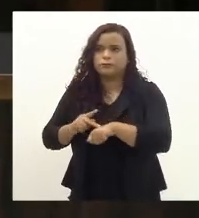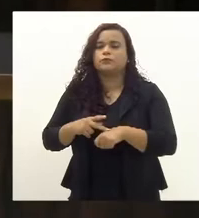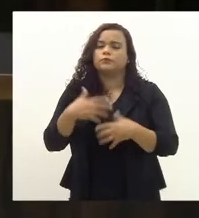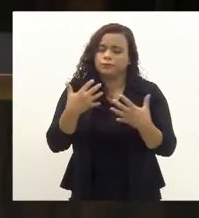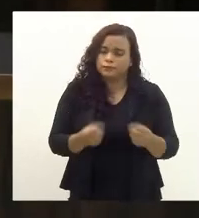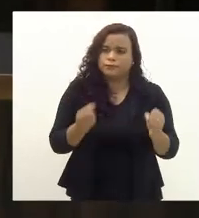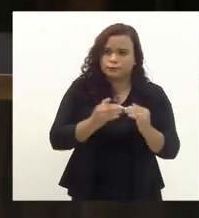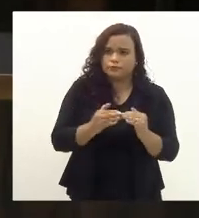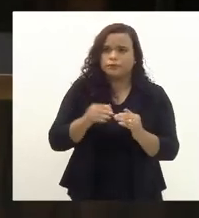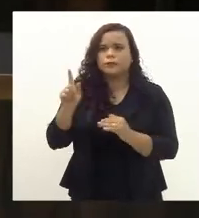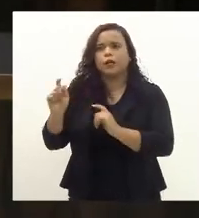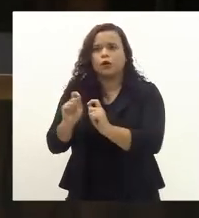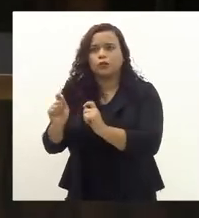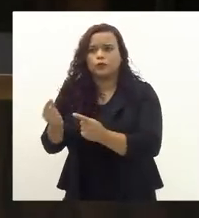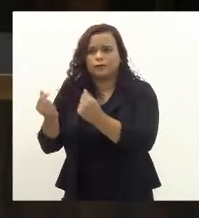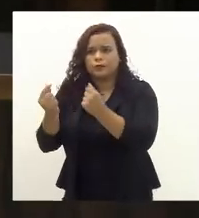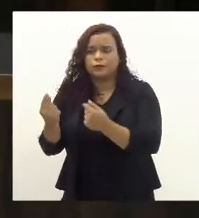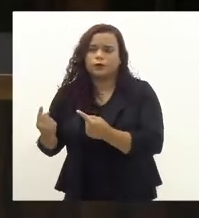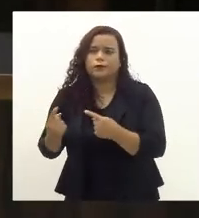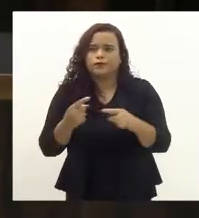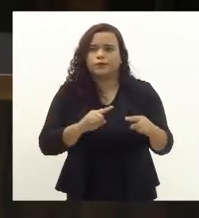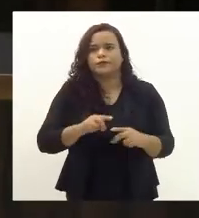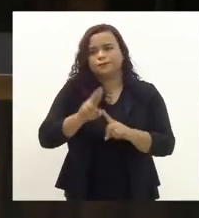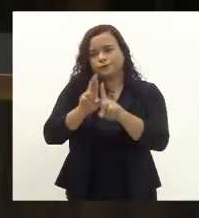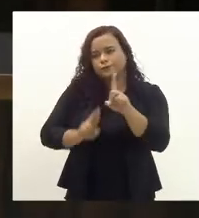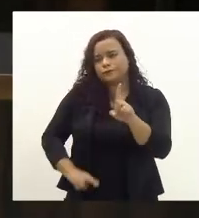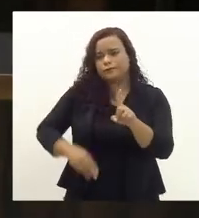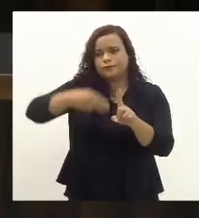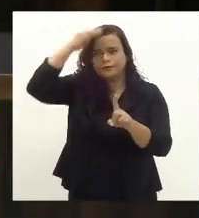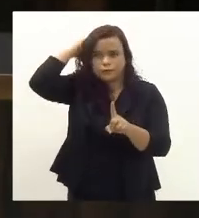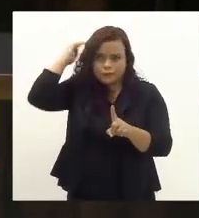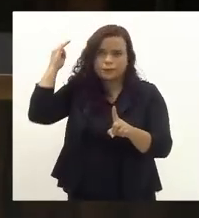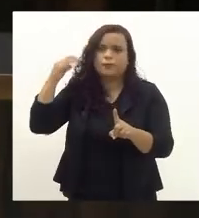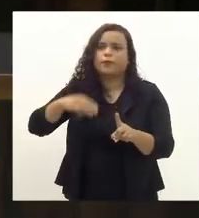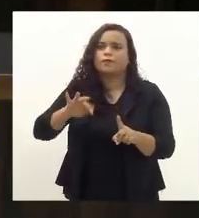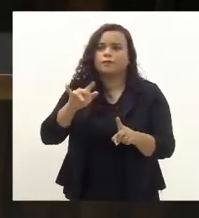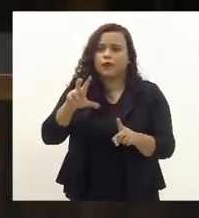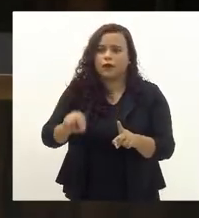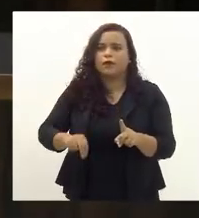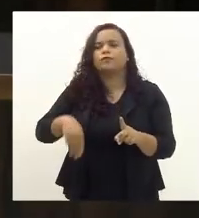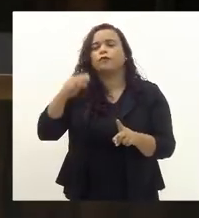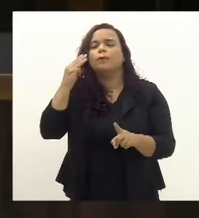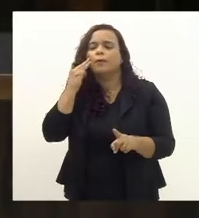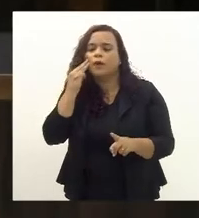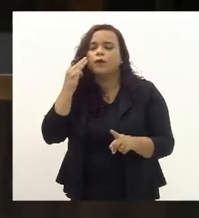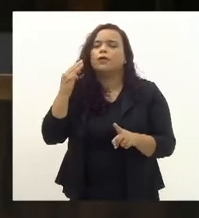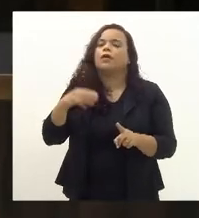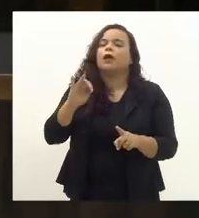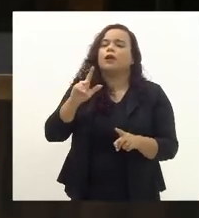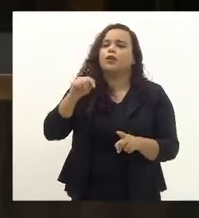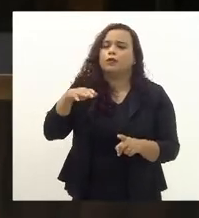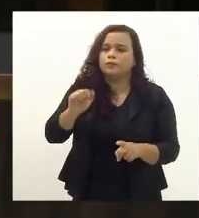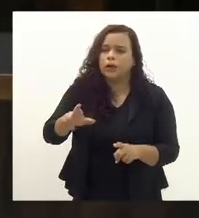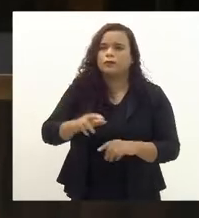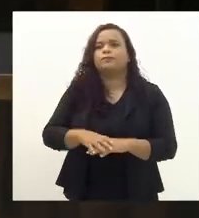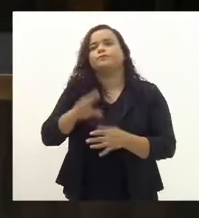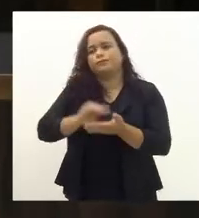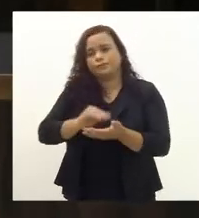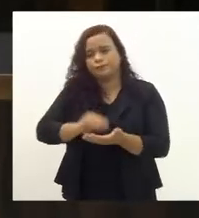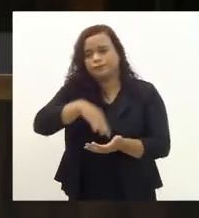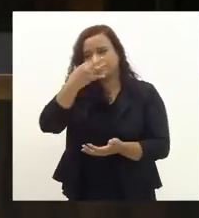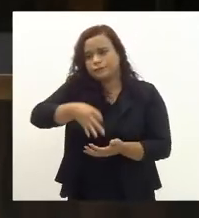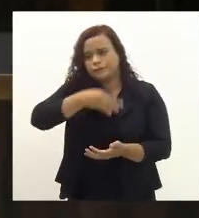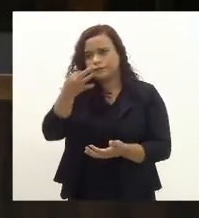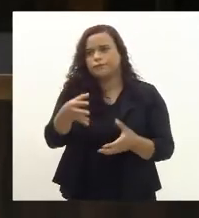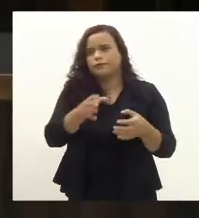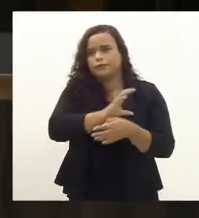contrário relatores deputados mas Pacheco Flávio serafini Mônica Francisco ele o Marco ele pendente de pareceres das comissões condição Justiça de servidores